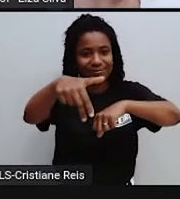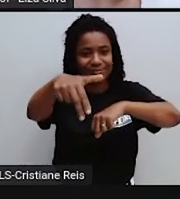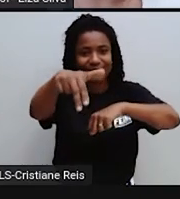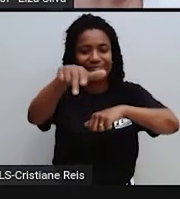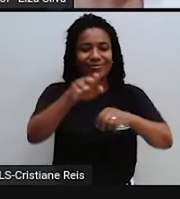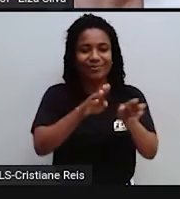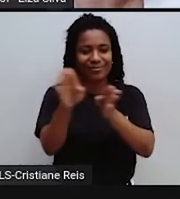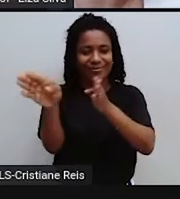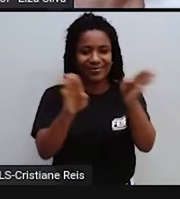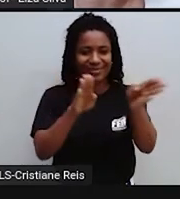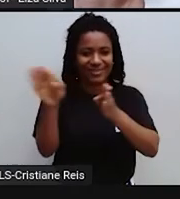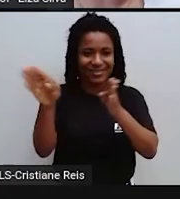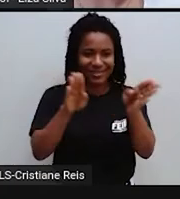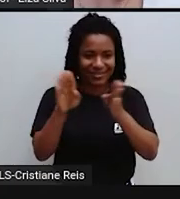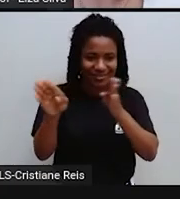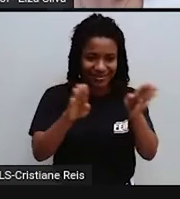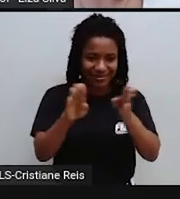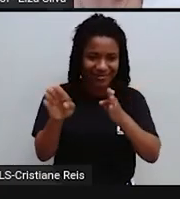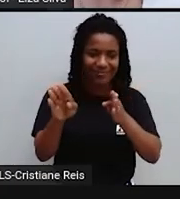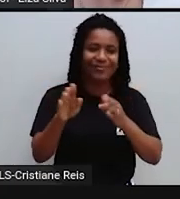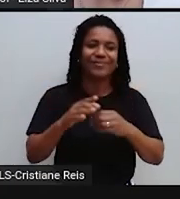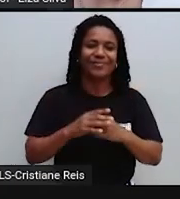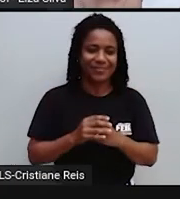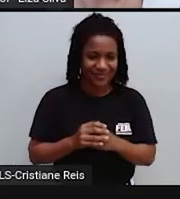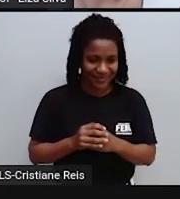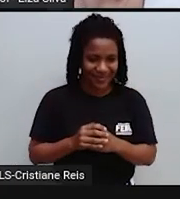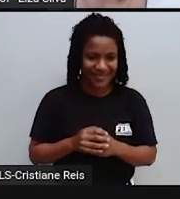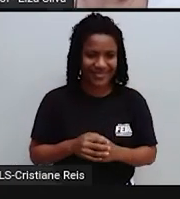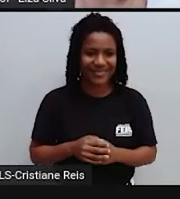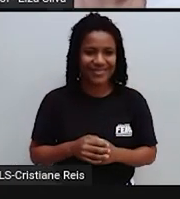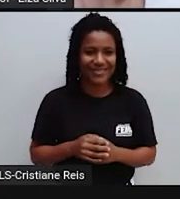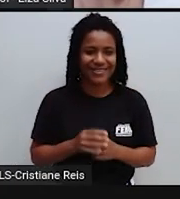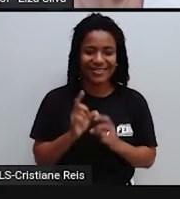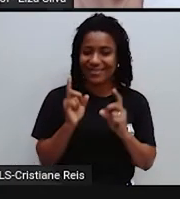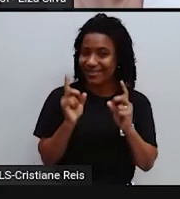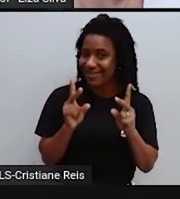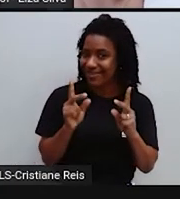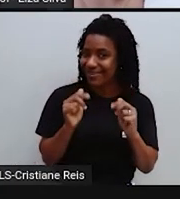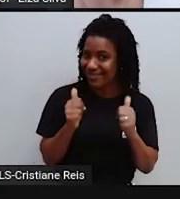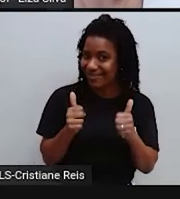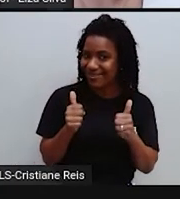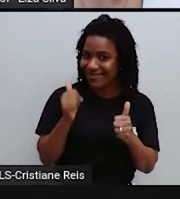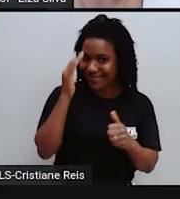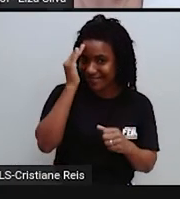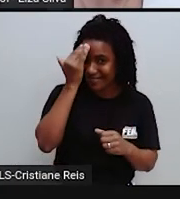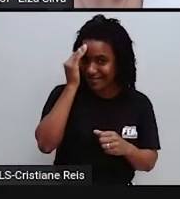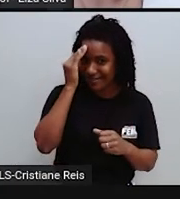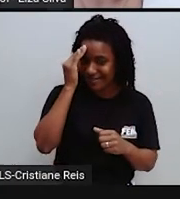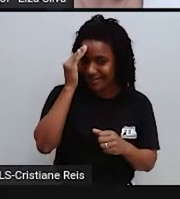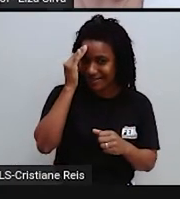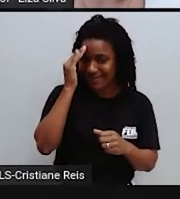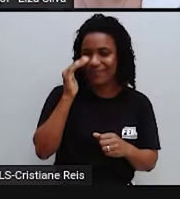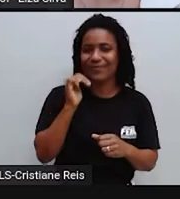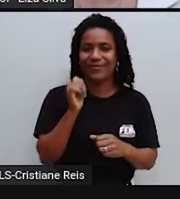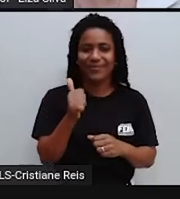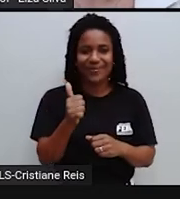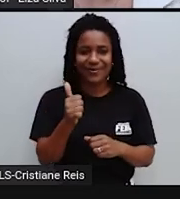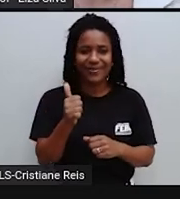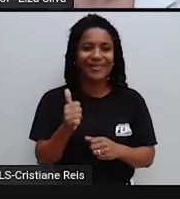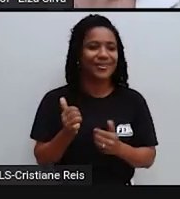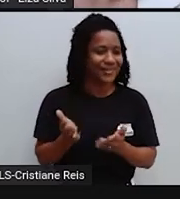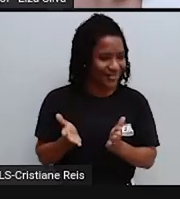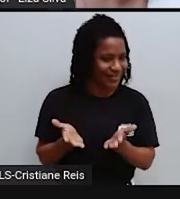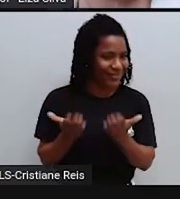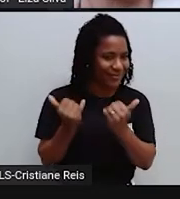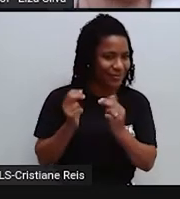um toma o seu rumo. Ok, students? Do you understand me? Vocês me entenderam? So, let's go.